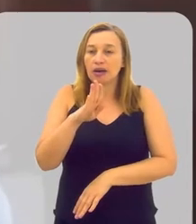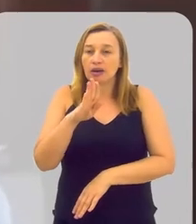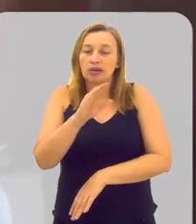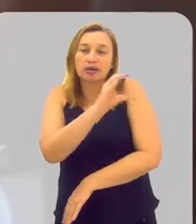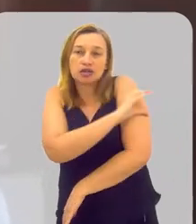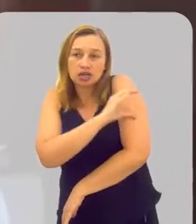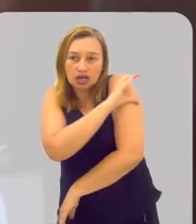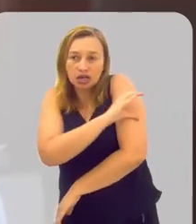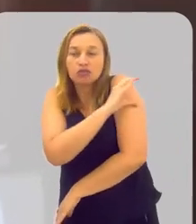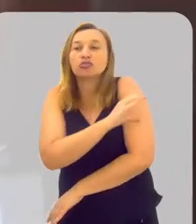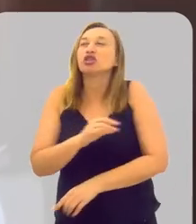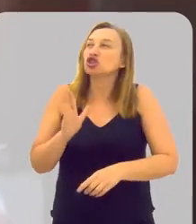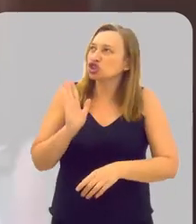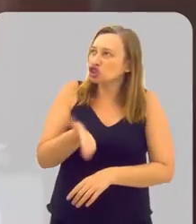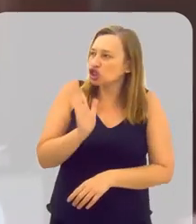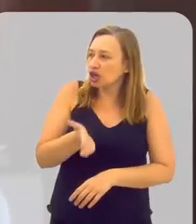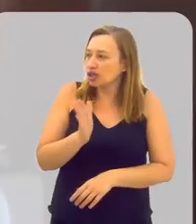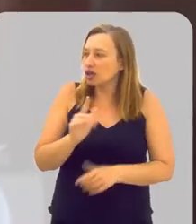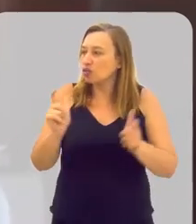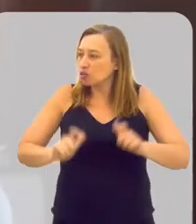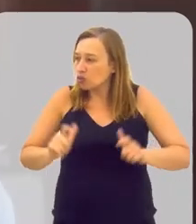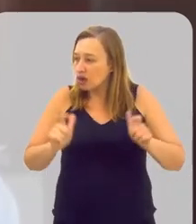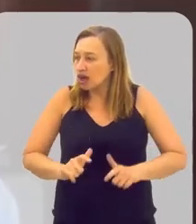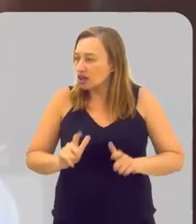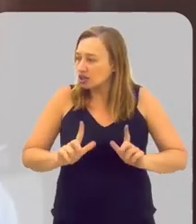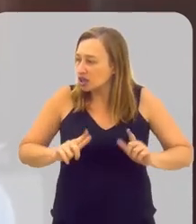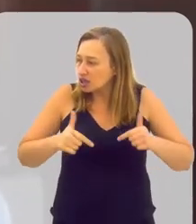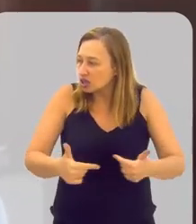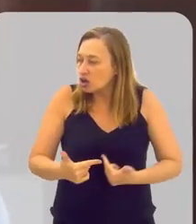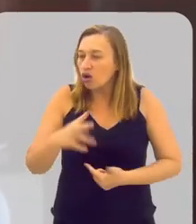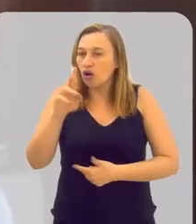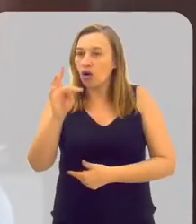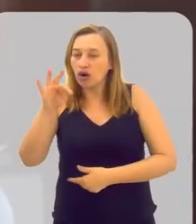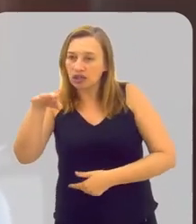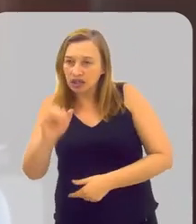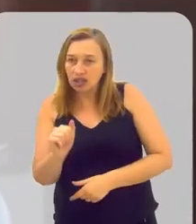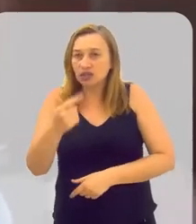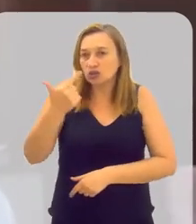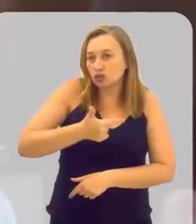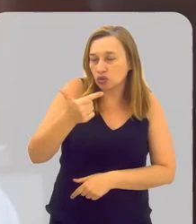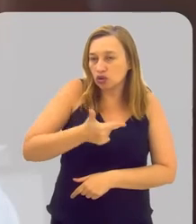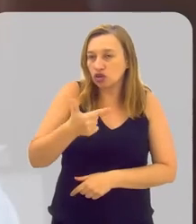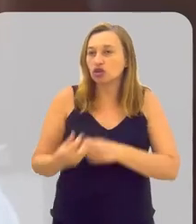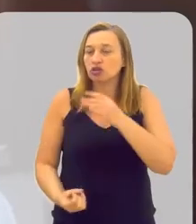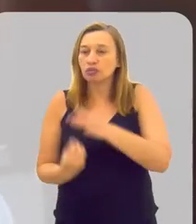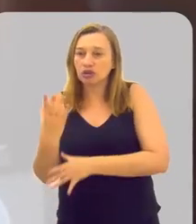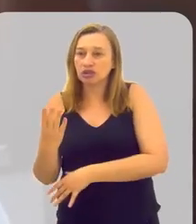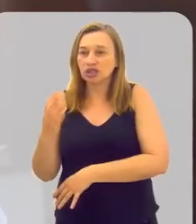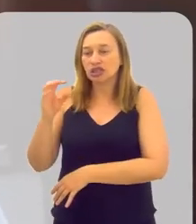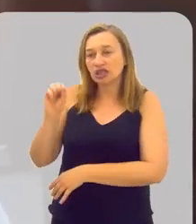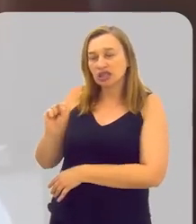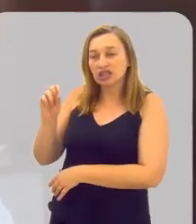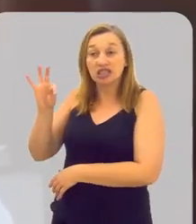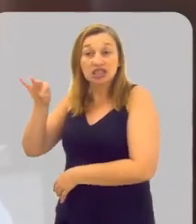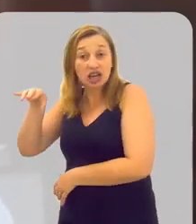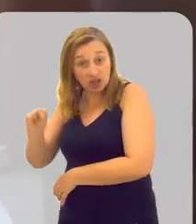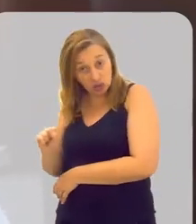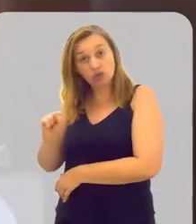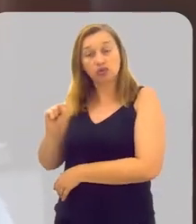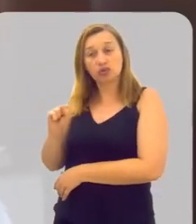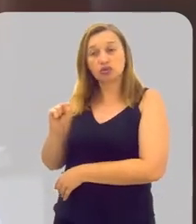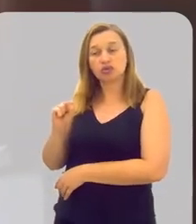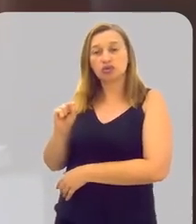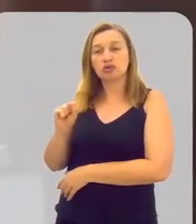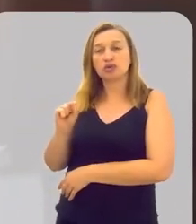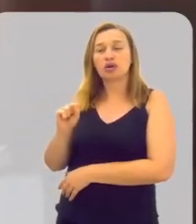de Campos. A gente tem uma rota que já está operando, que é a Rota 2, que traz gás da produção da Bacia de Santos,